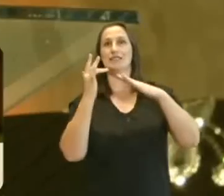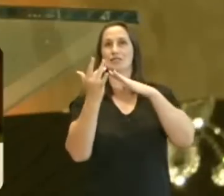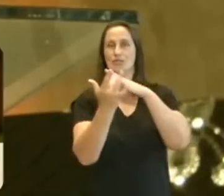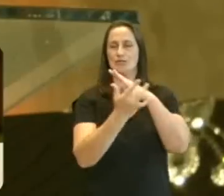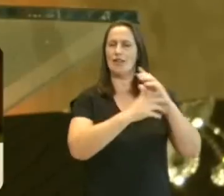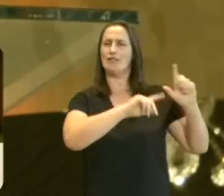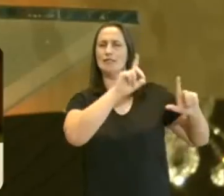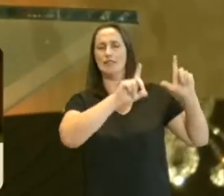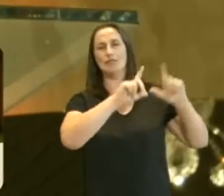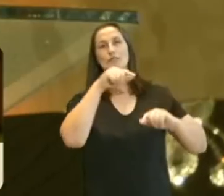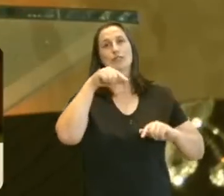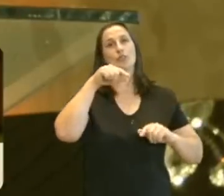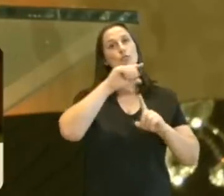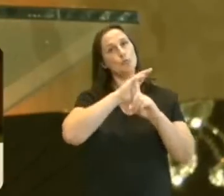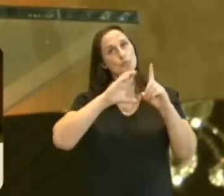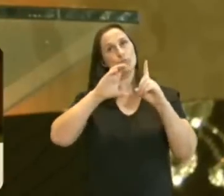vida.